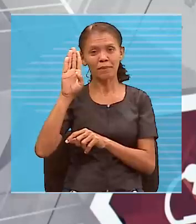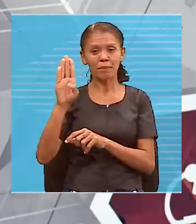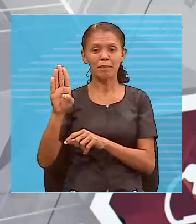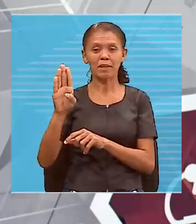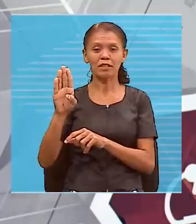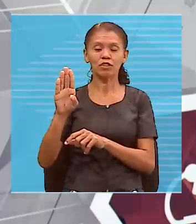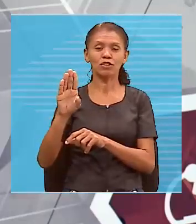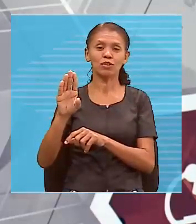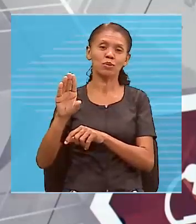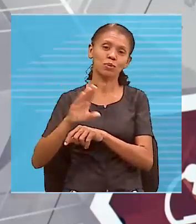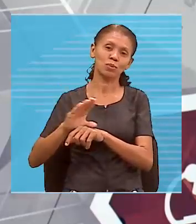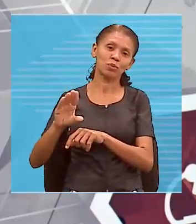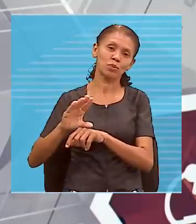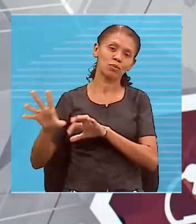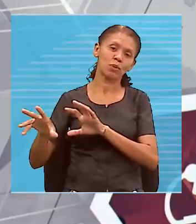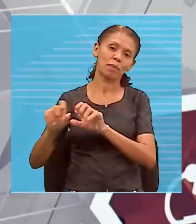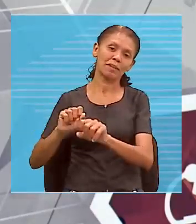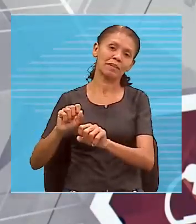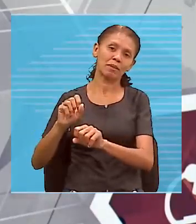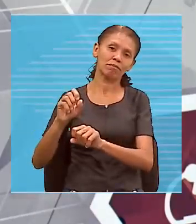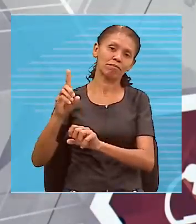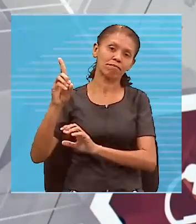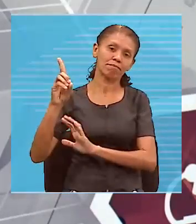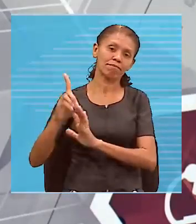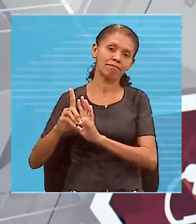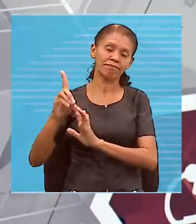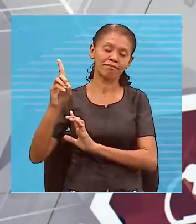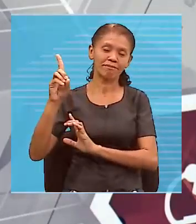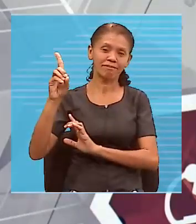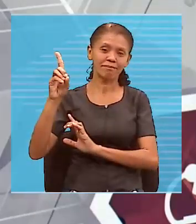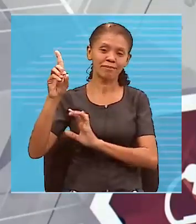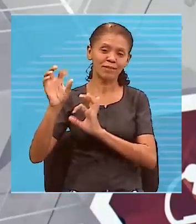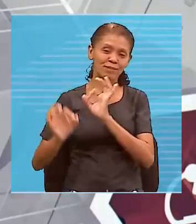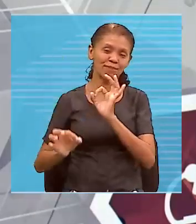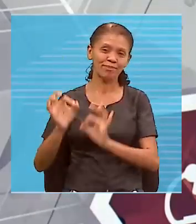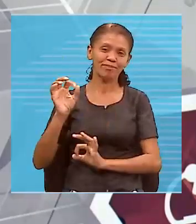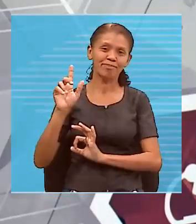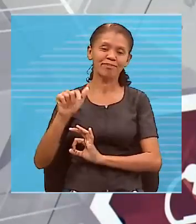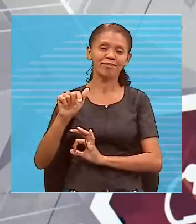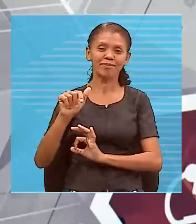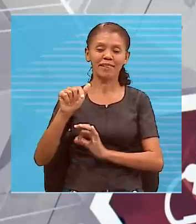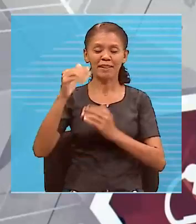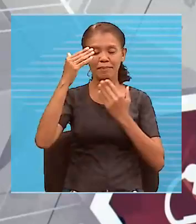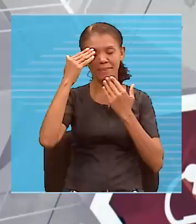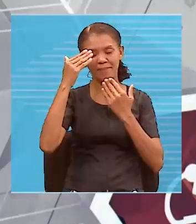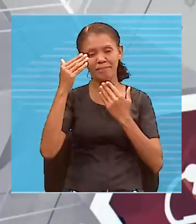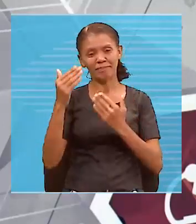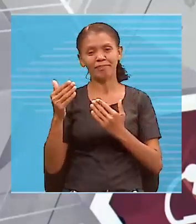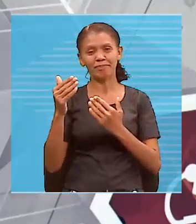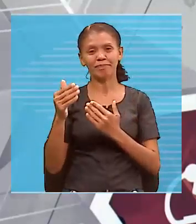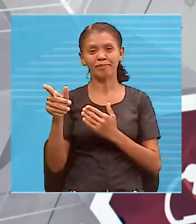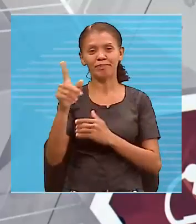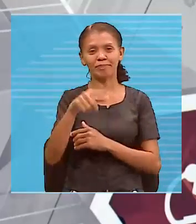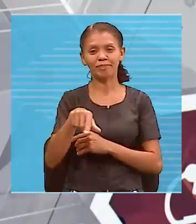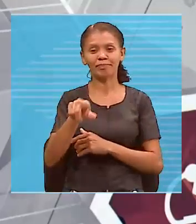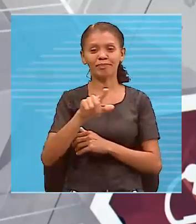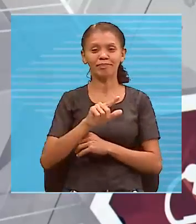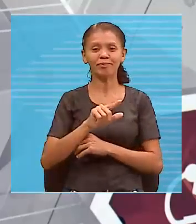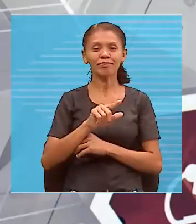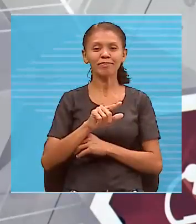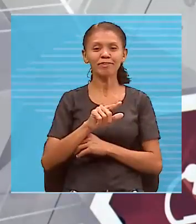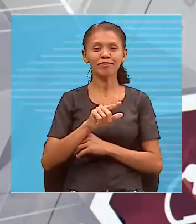bom eu deixo aqui a minha gratidão para que vocês é assim